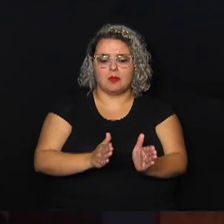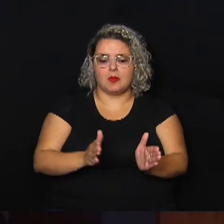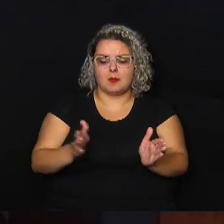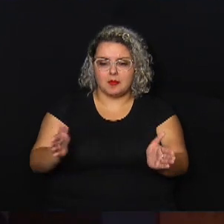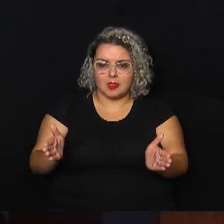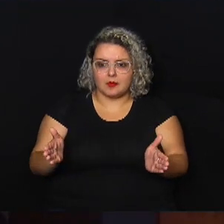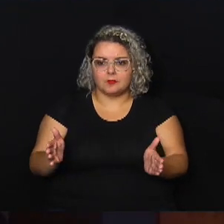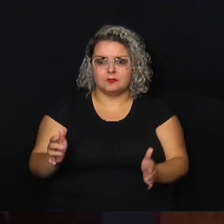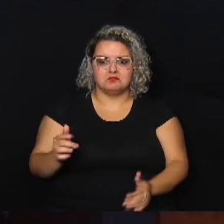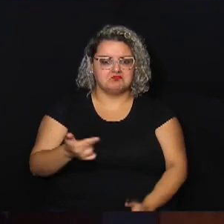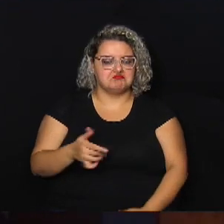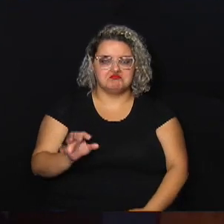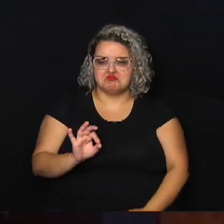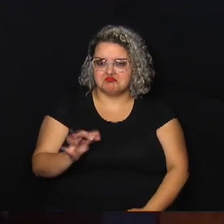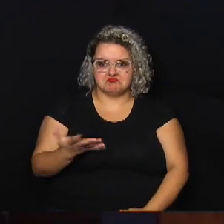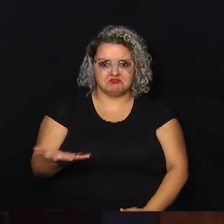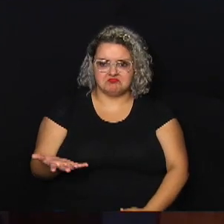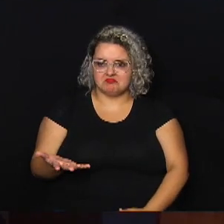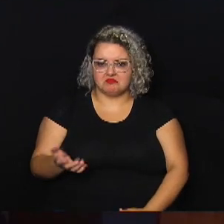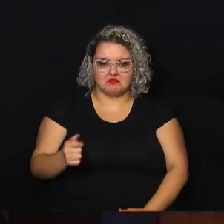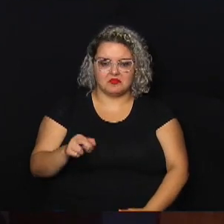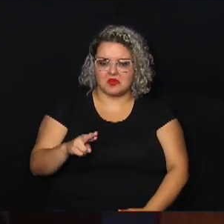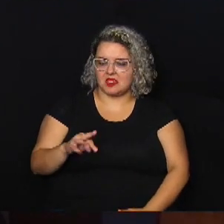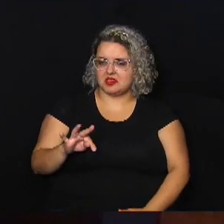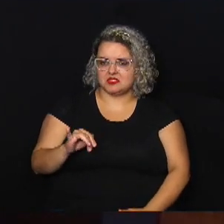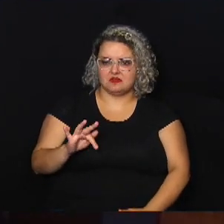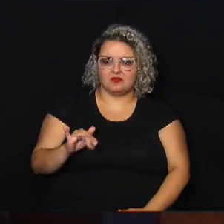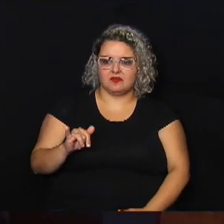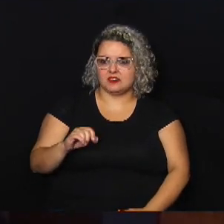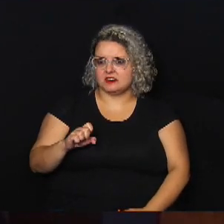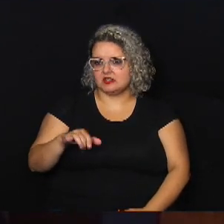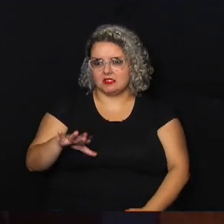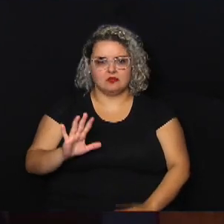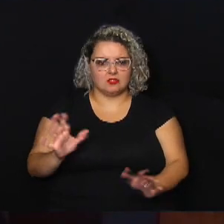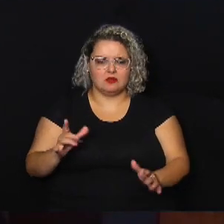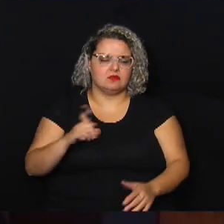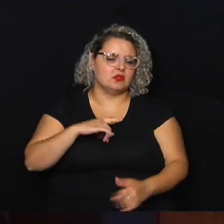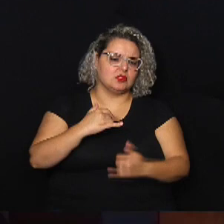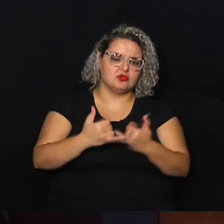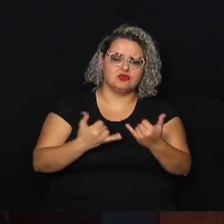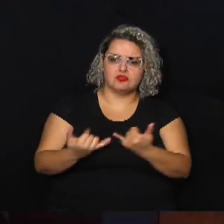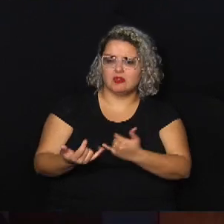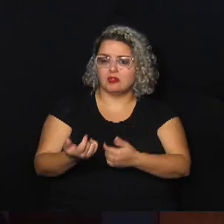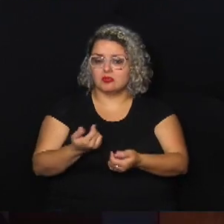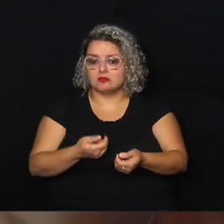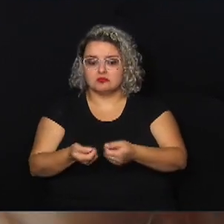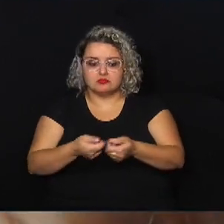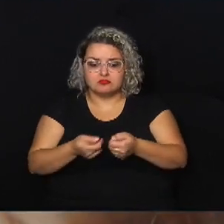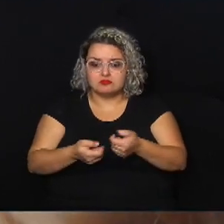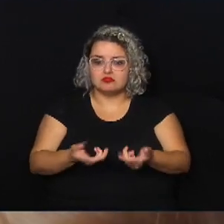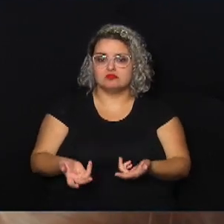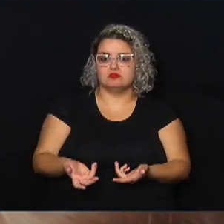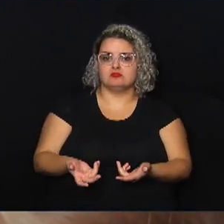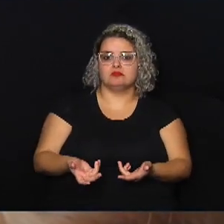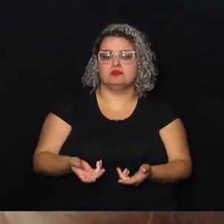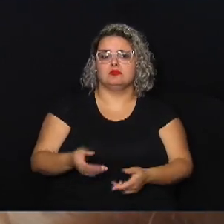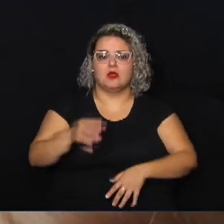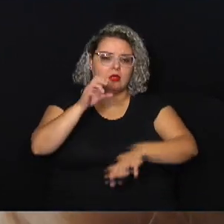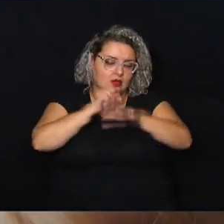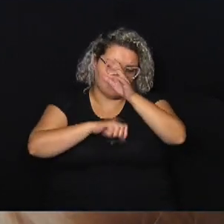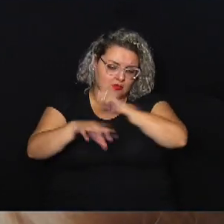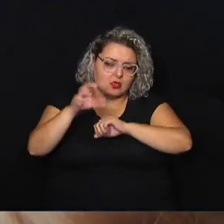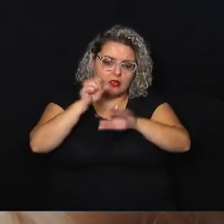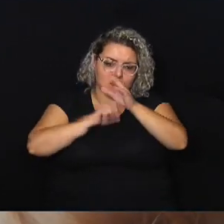tem nada, digamos, artificial, pelo contrário, tem até jogos, brincadeiras, coisas, e a pessoa vai aprendendo a lidar com o dinheiro de maneira